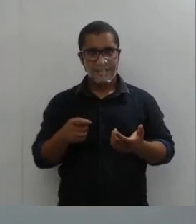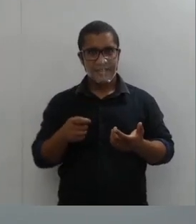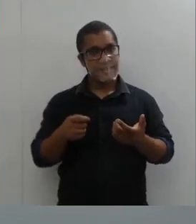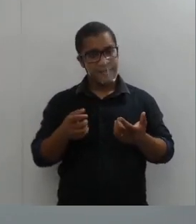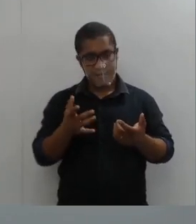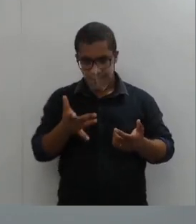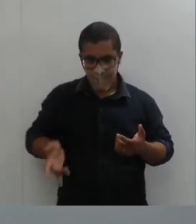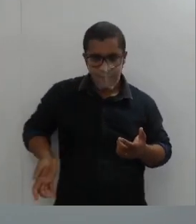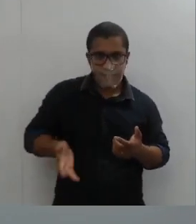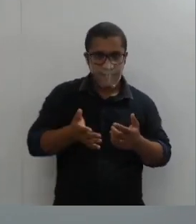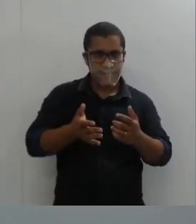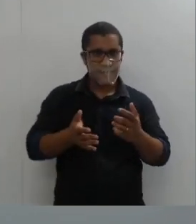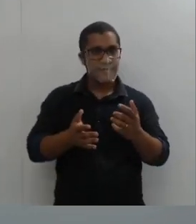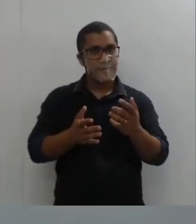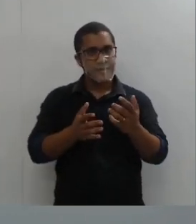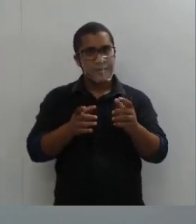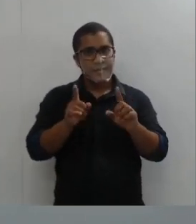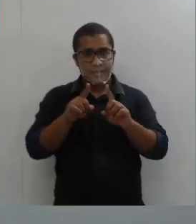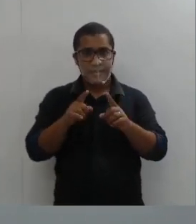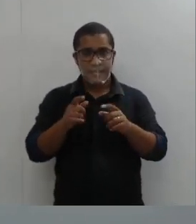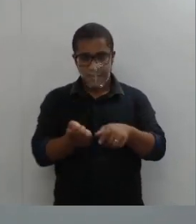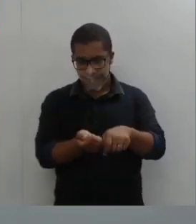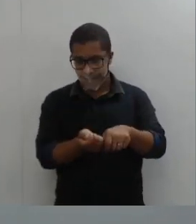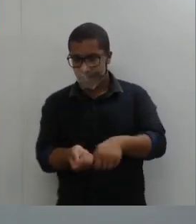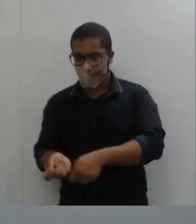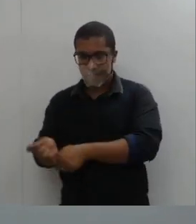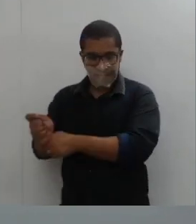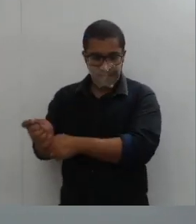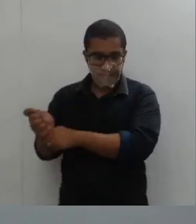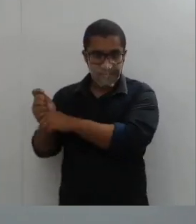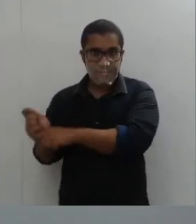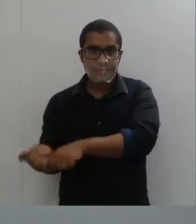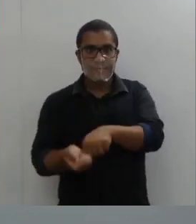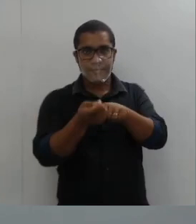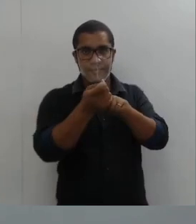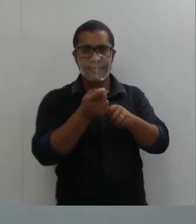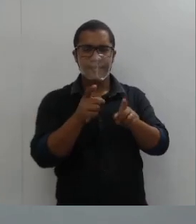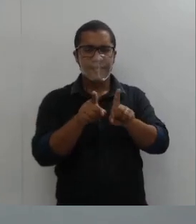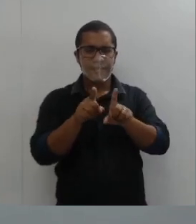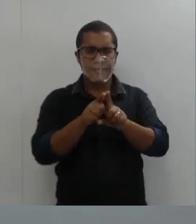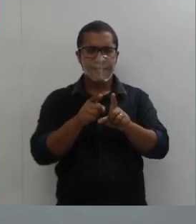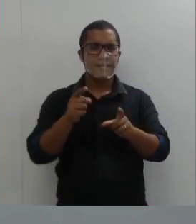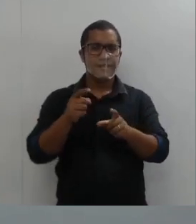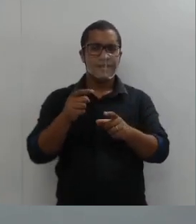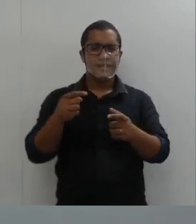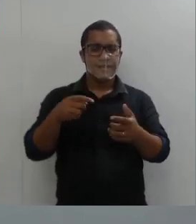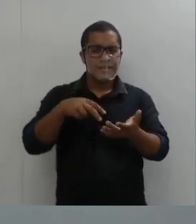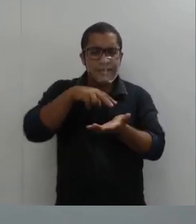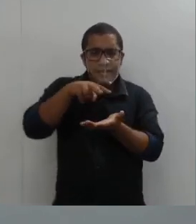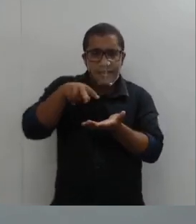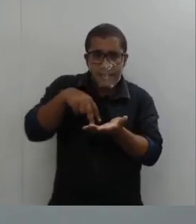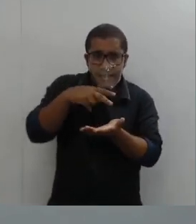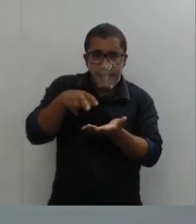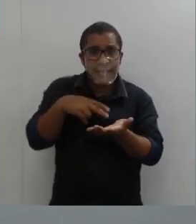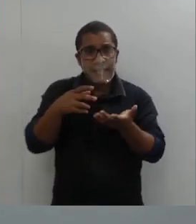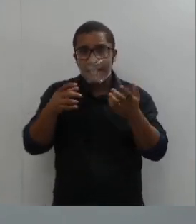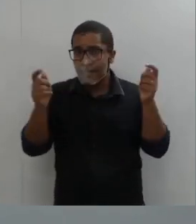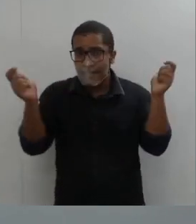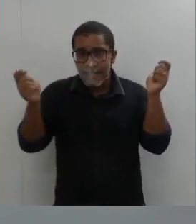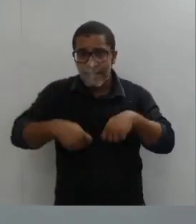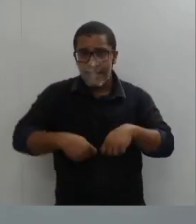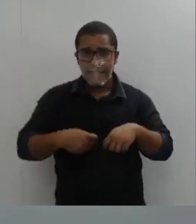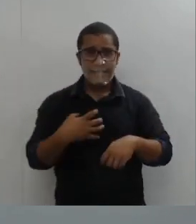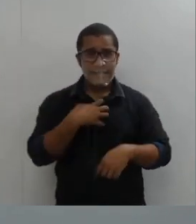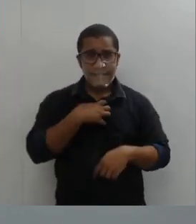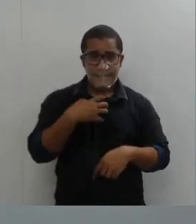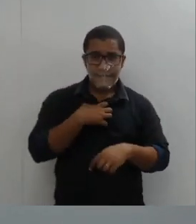pode jogar o golfe, você pode até mimetizar a dança, né? Então os sensores é que vão fazer você